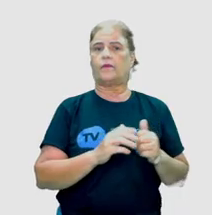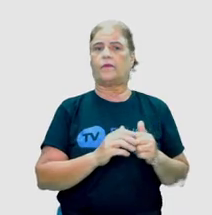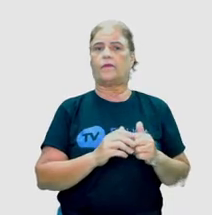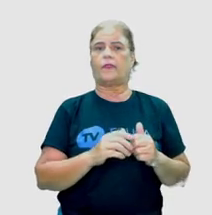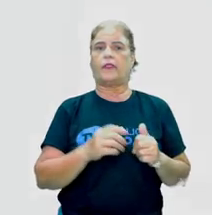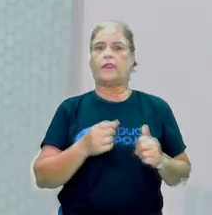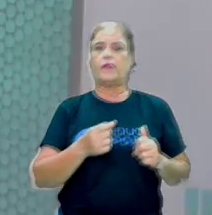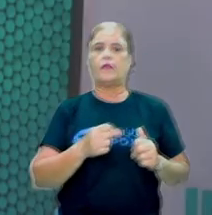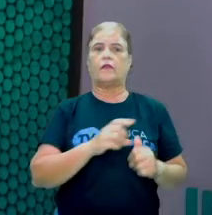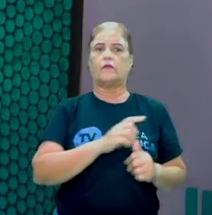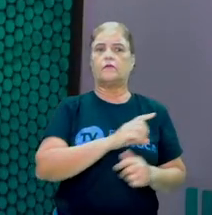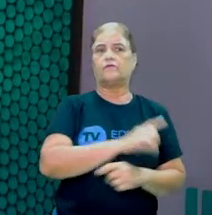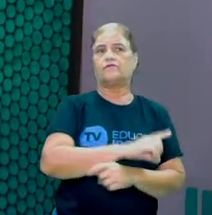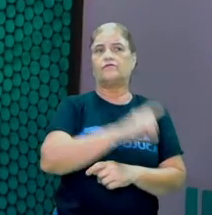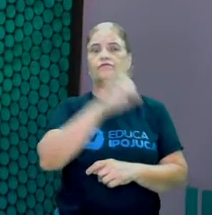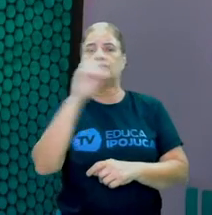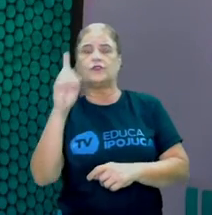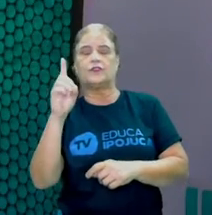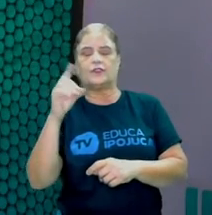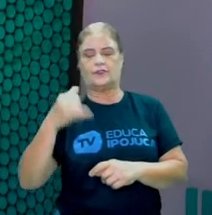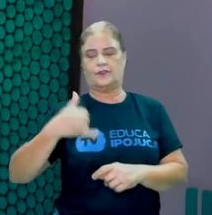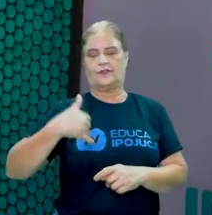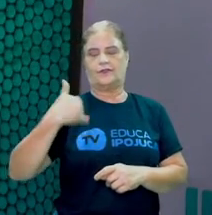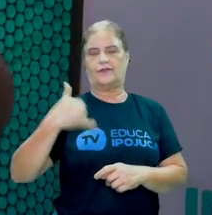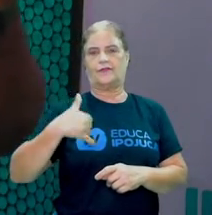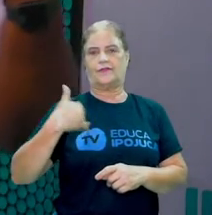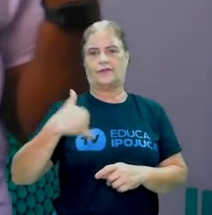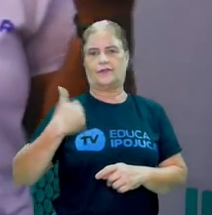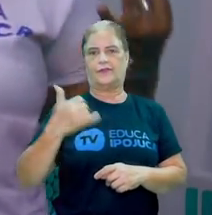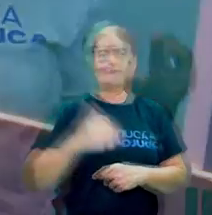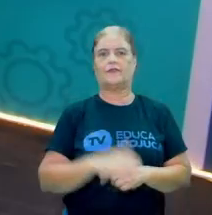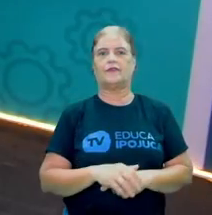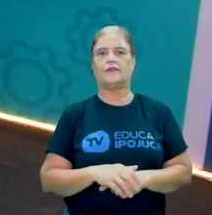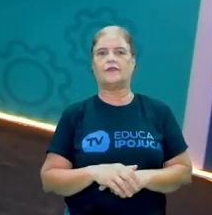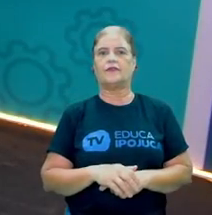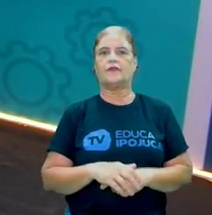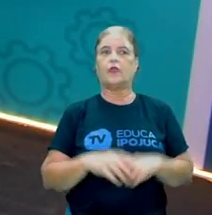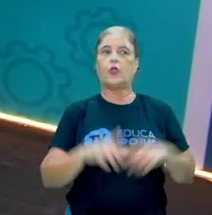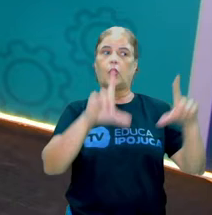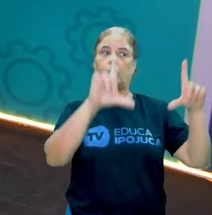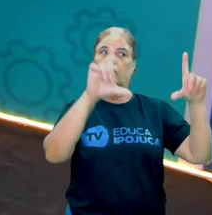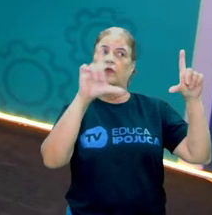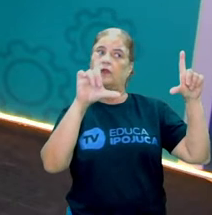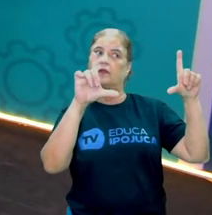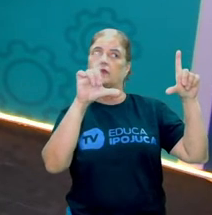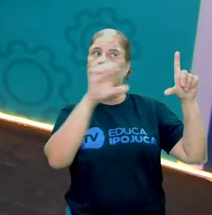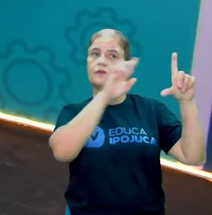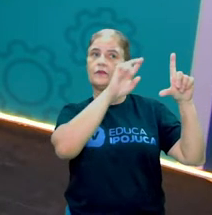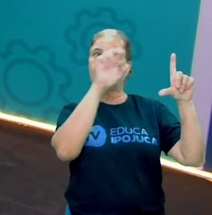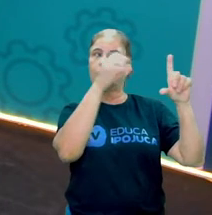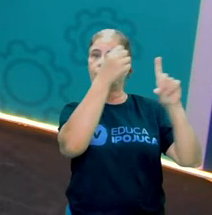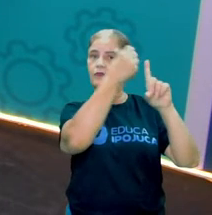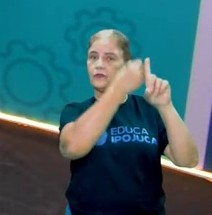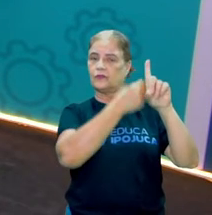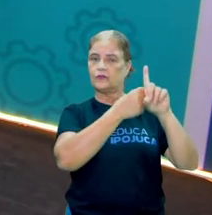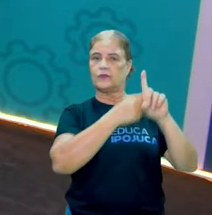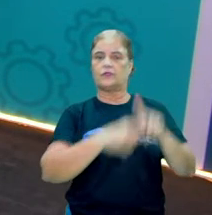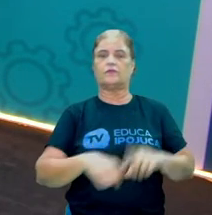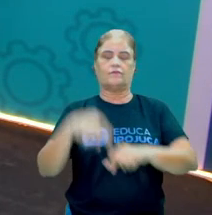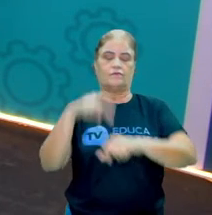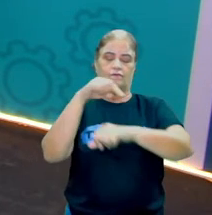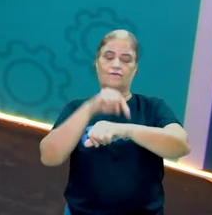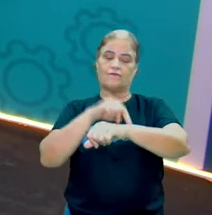Na data do nosso aniversário, no calendário, nas